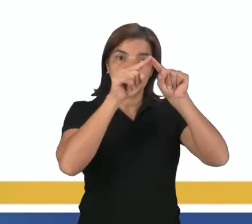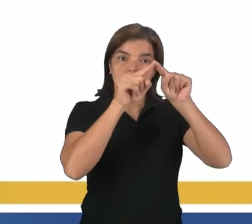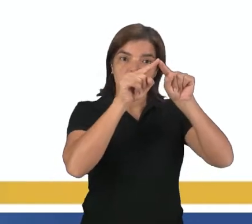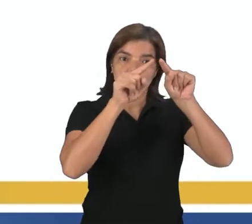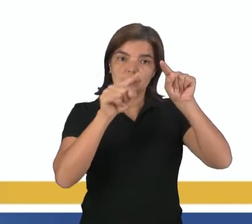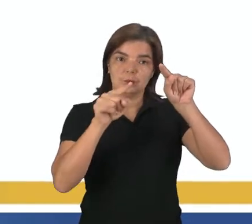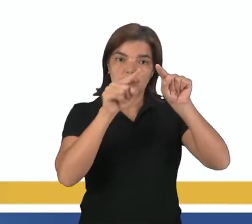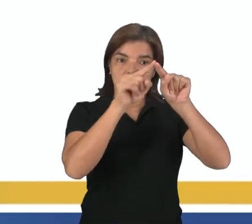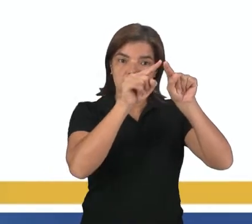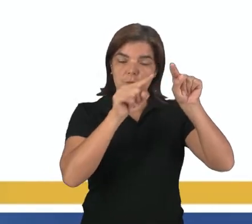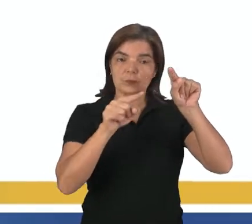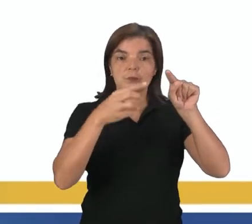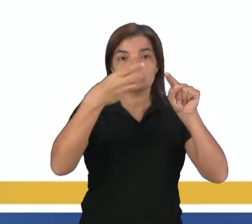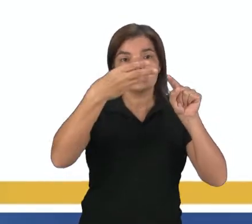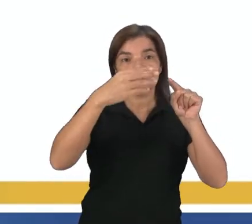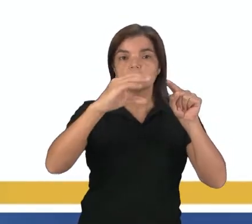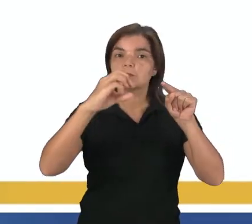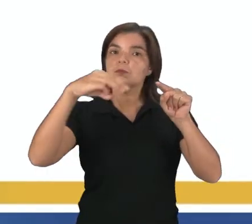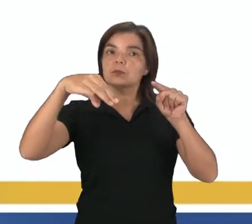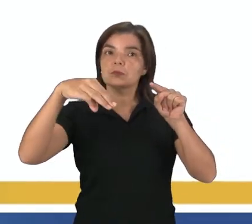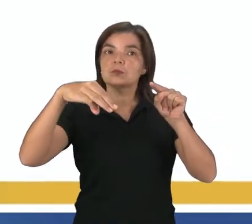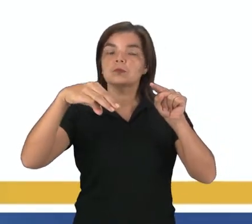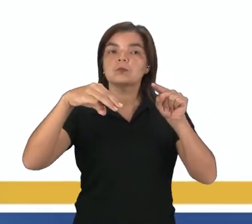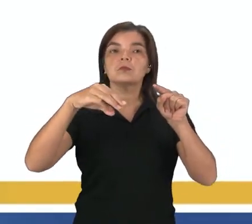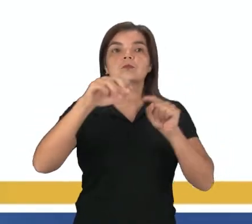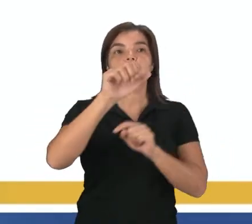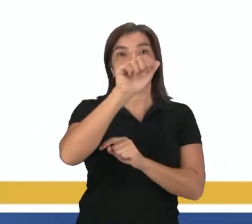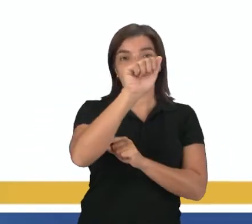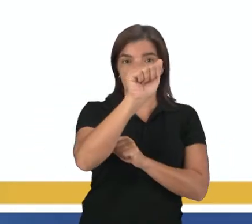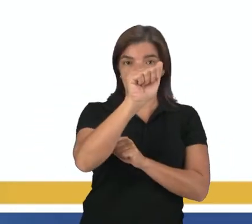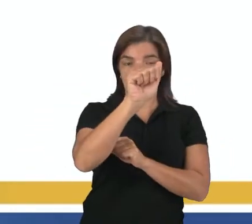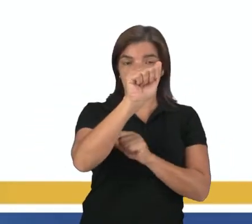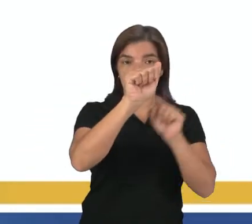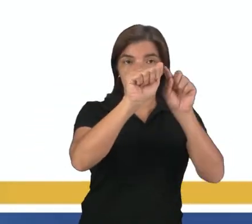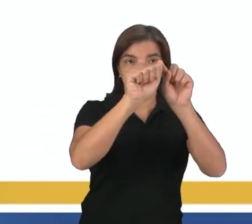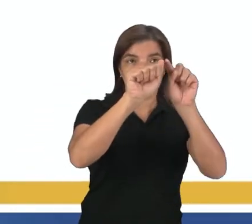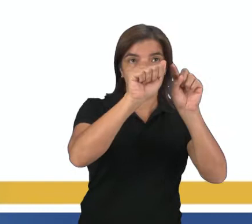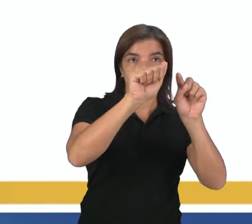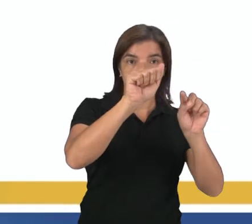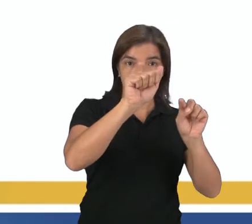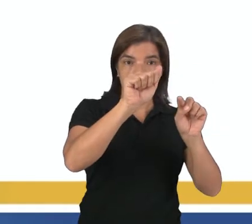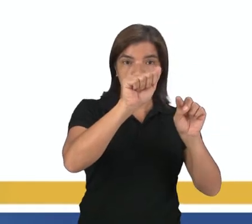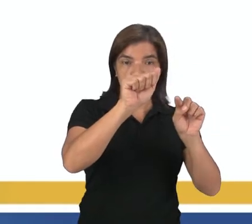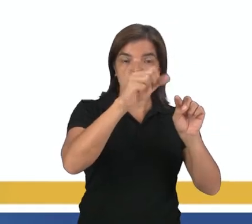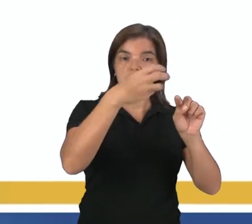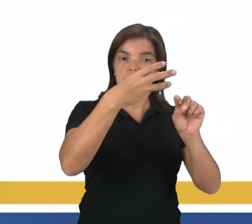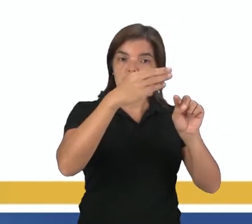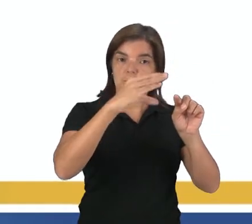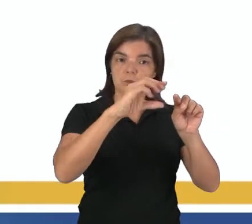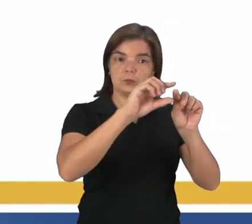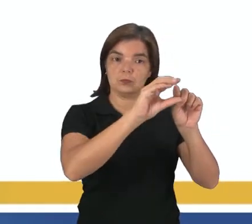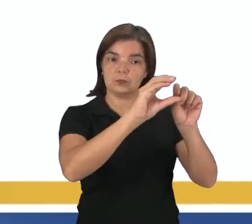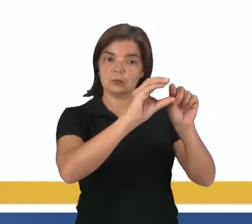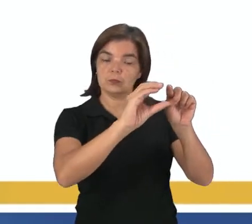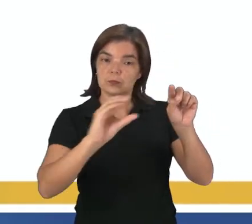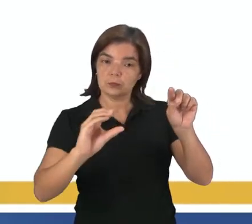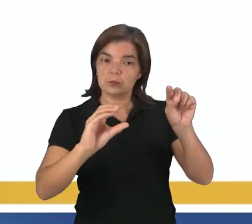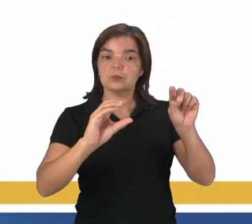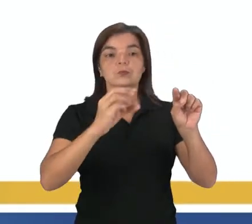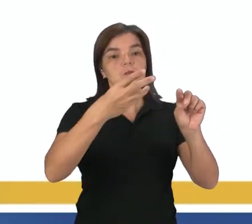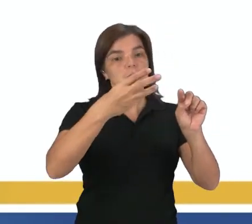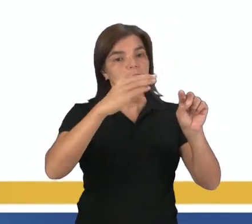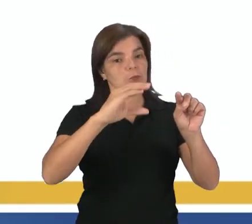deslocado 3 centímetros, então o ponto A ele teria que ser deslocado 3 centímetros, o ponto B 3 centímetros e o ponto